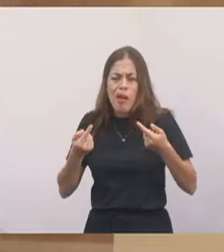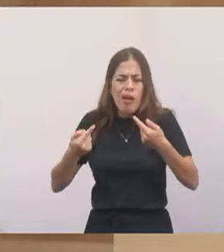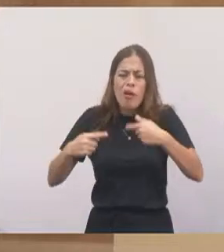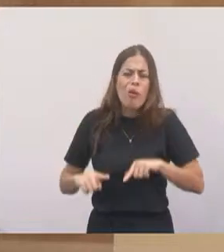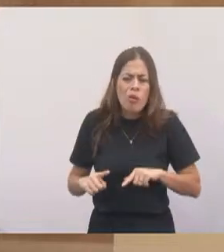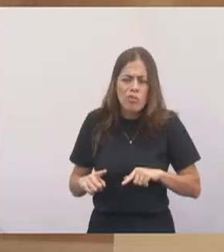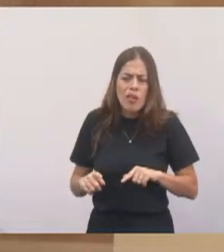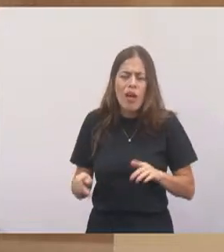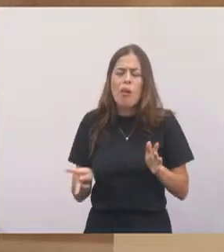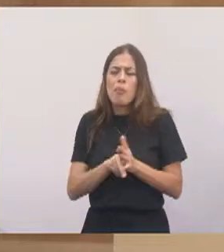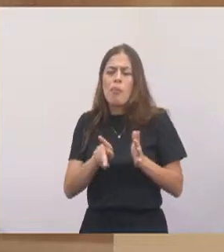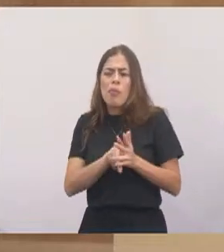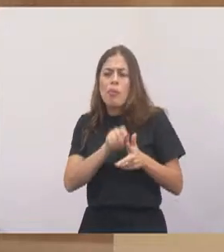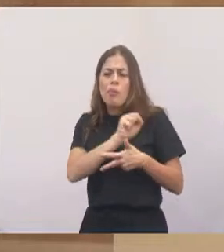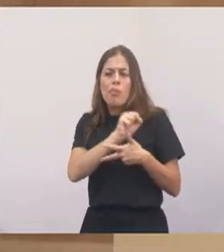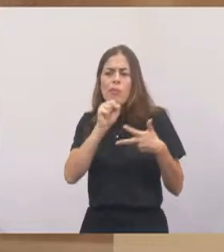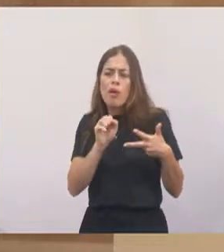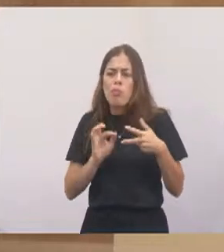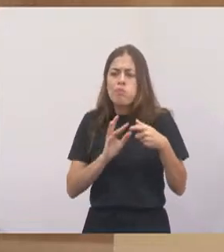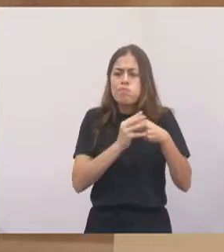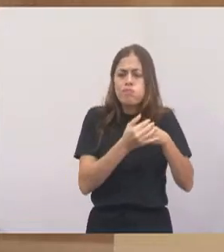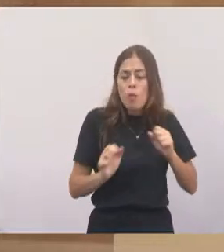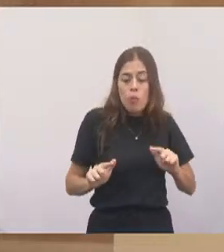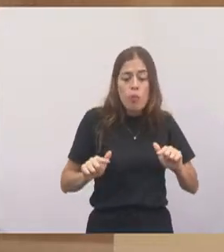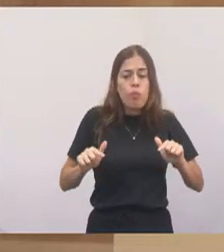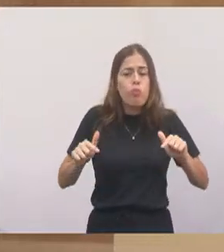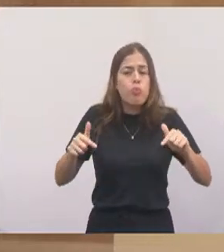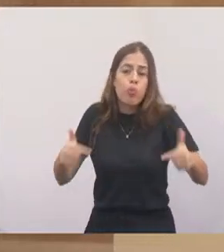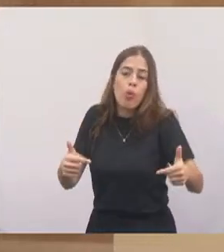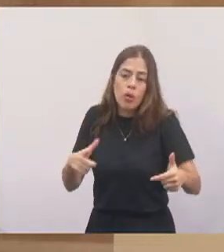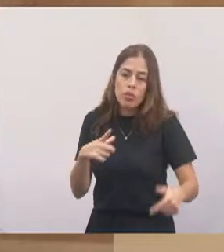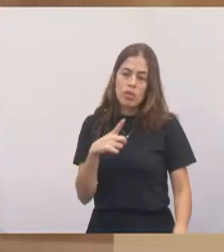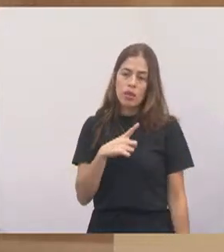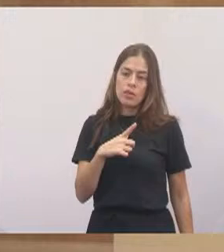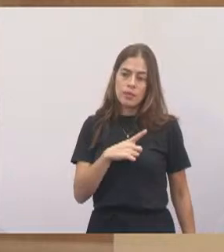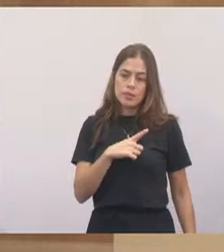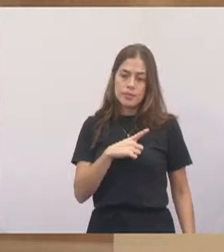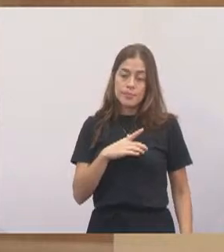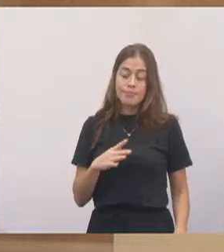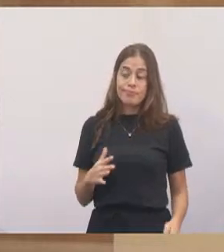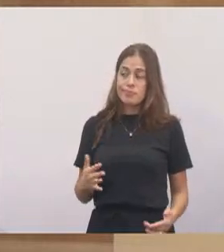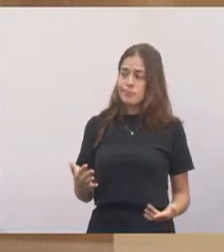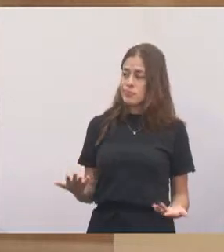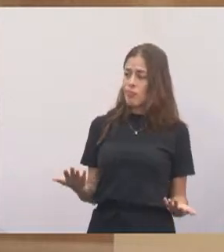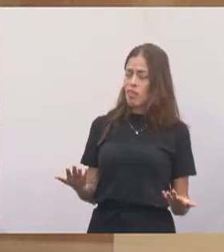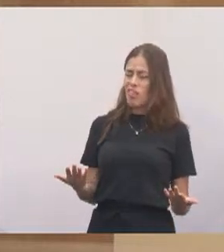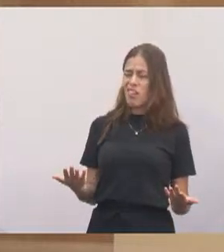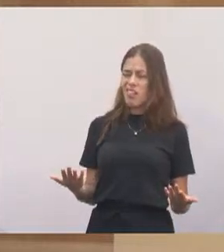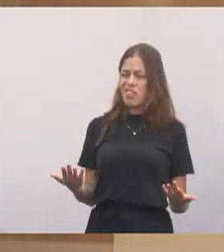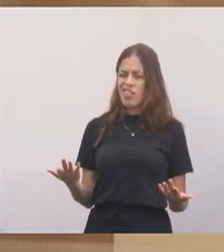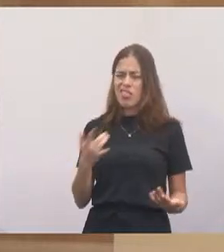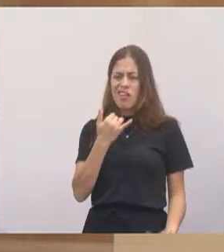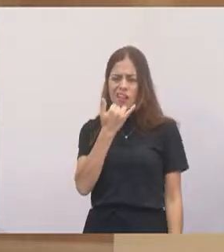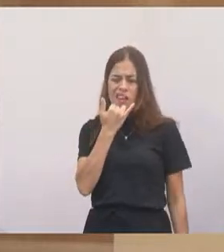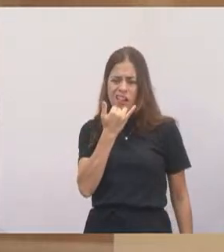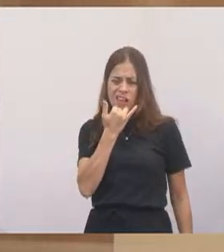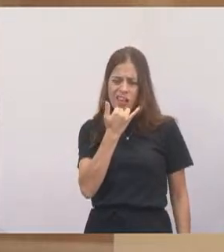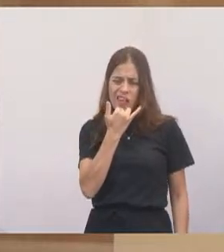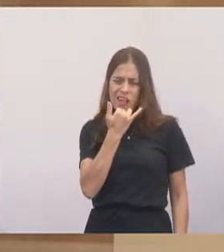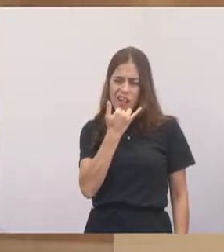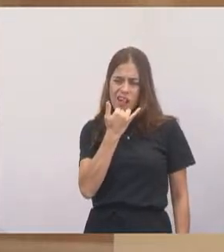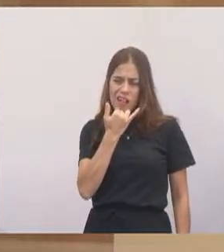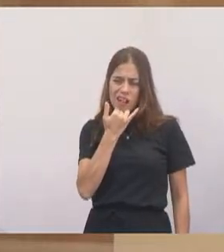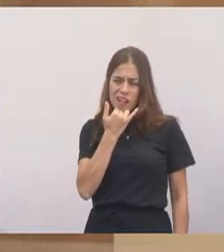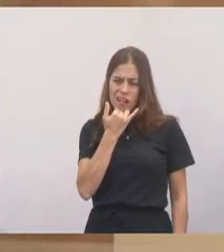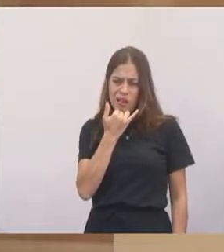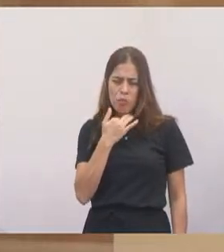que o próprio poder público e os protetores lutam para que tenha. Aí veio aqui com uma desculpa medíocre, porque